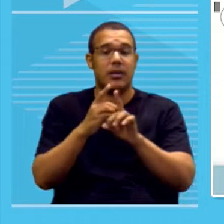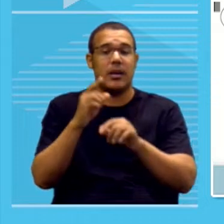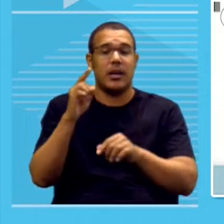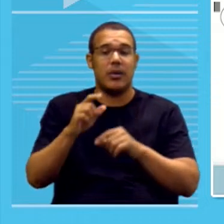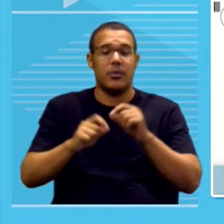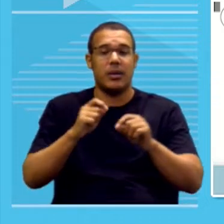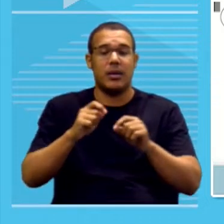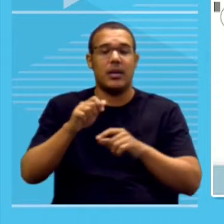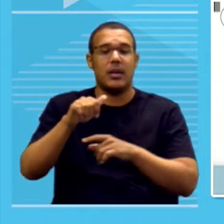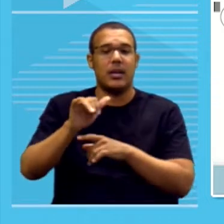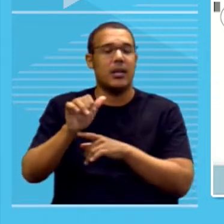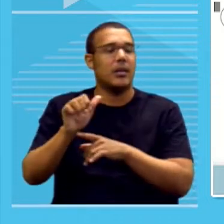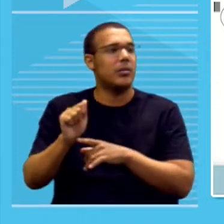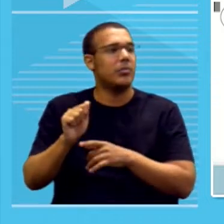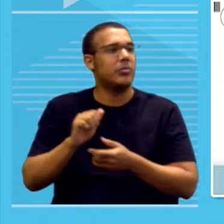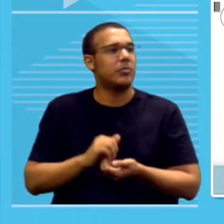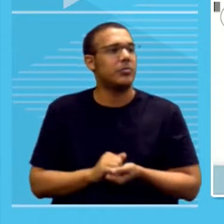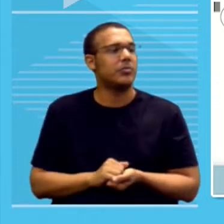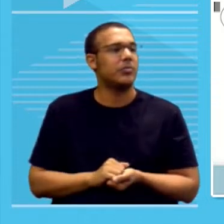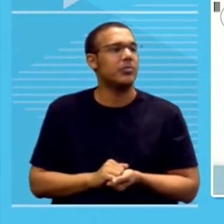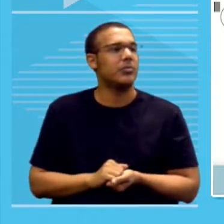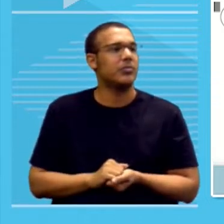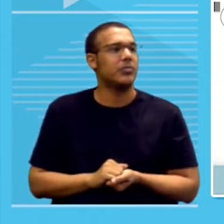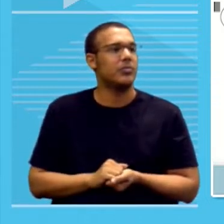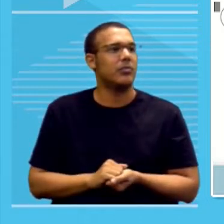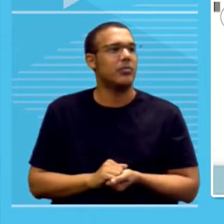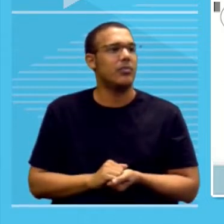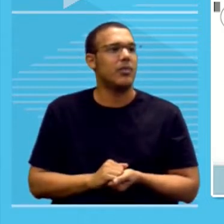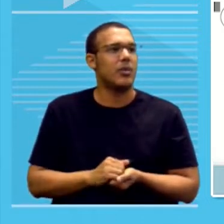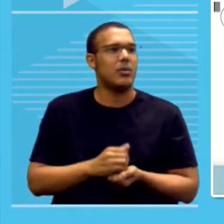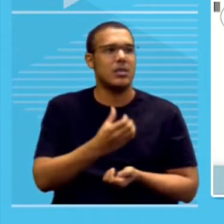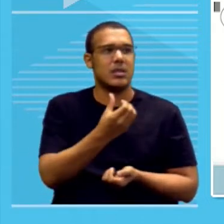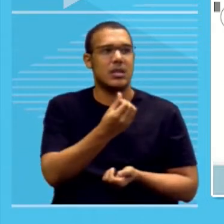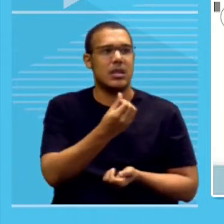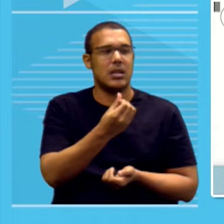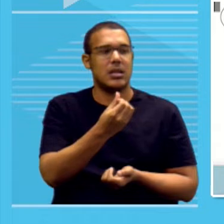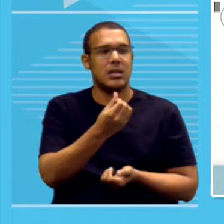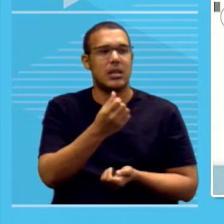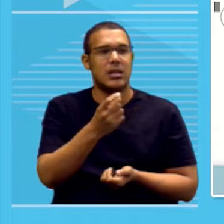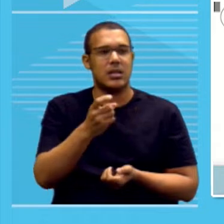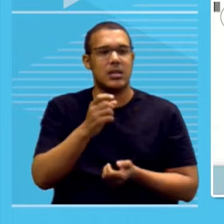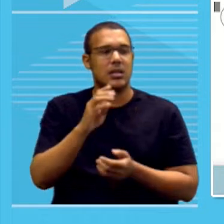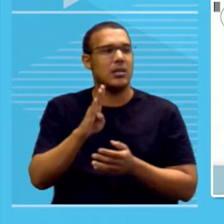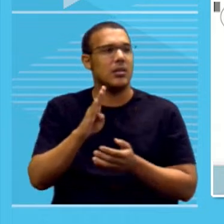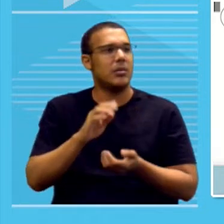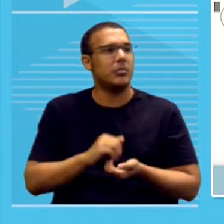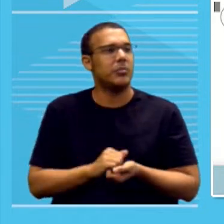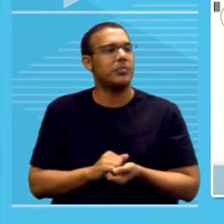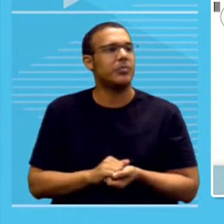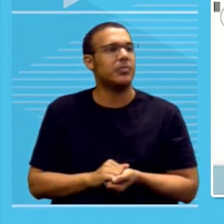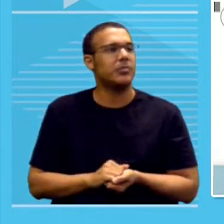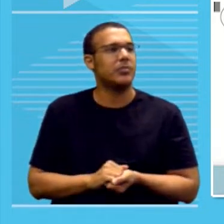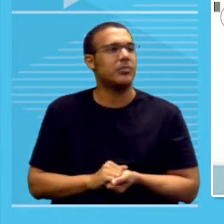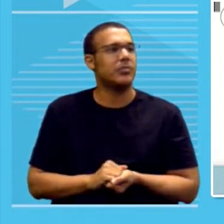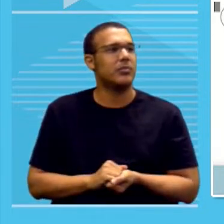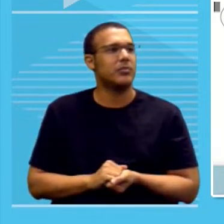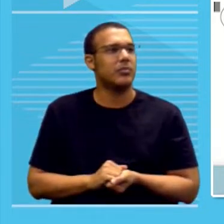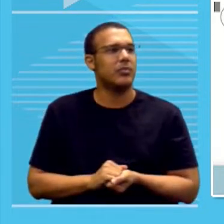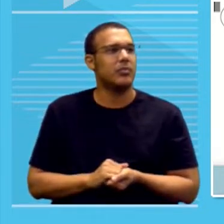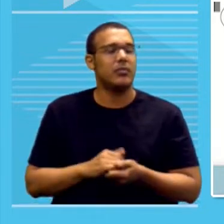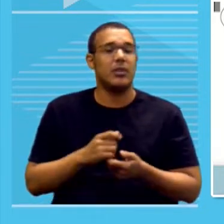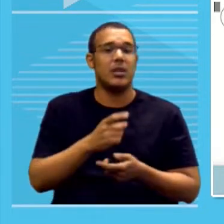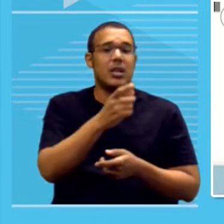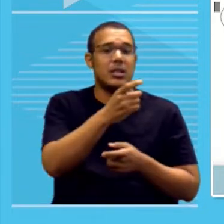a o 6 aqui é o x b e o 7 é o yb Então você tem